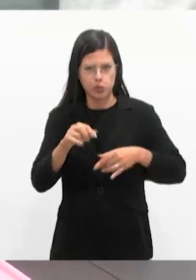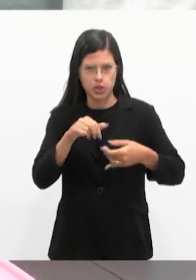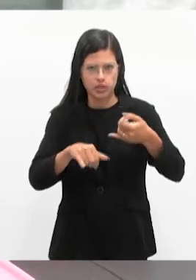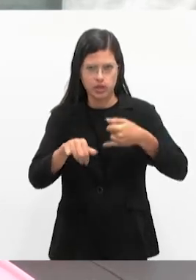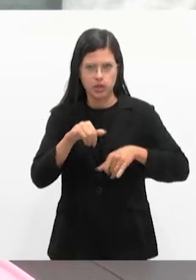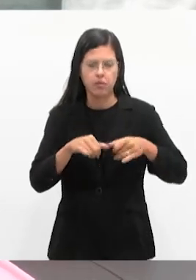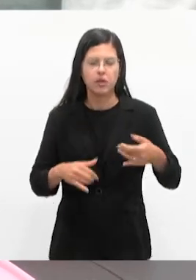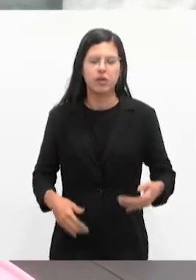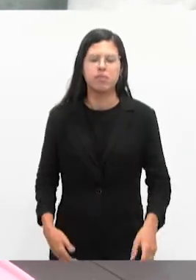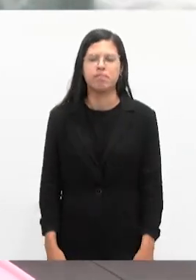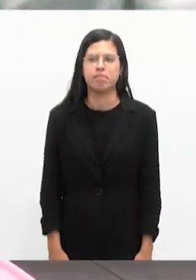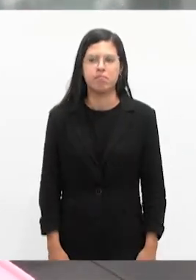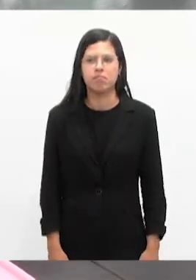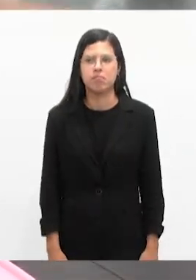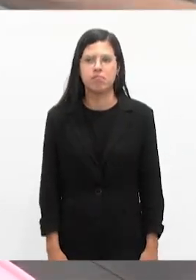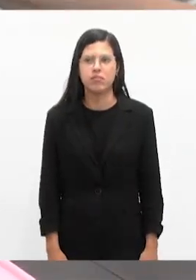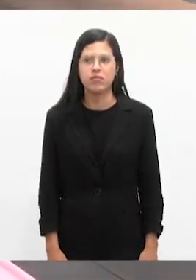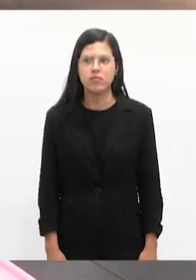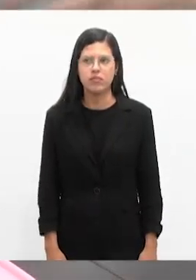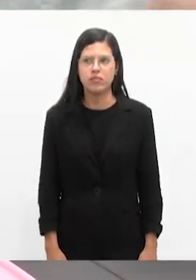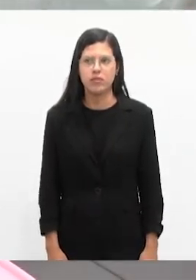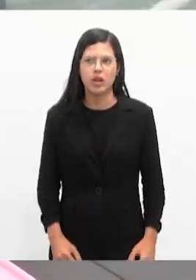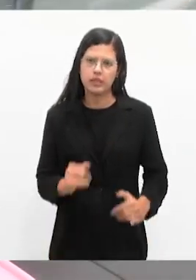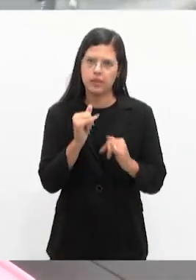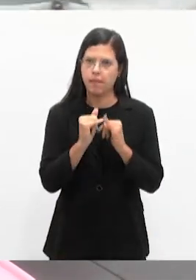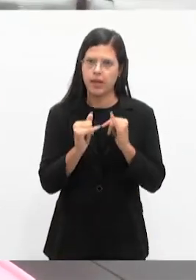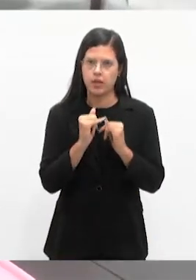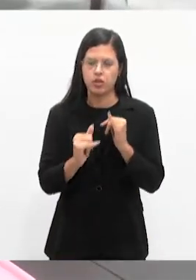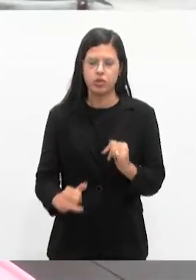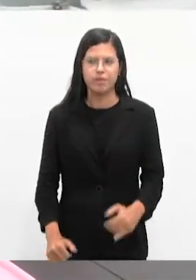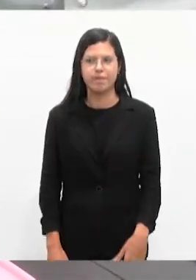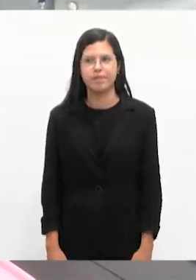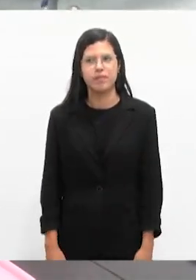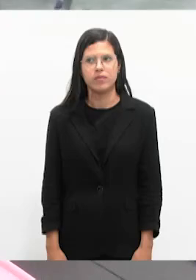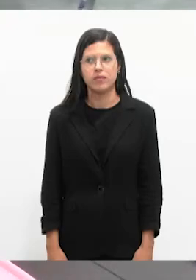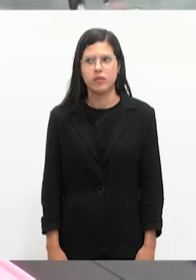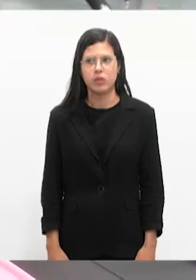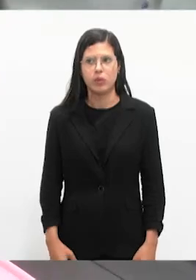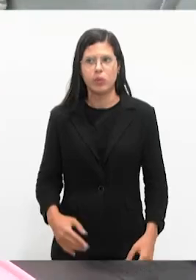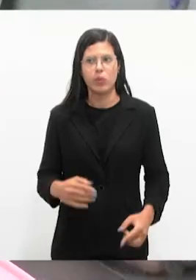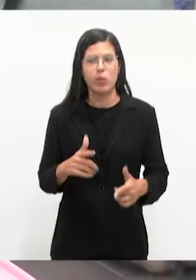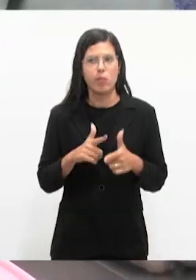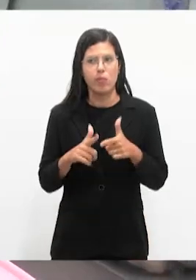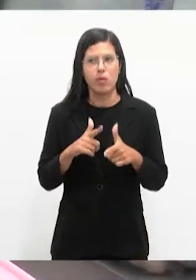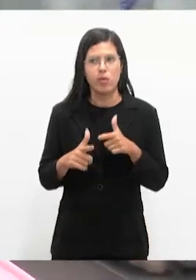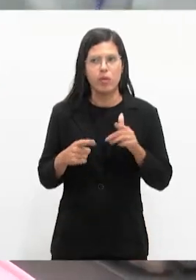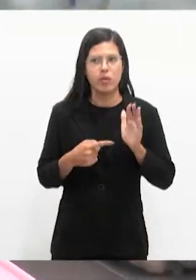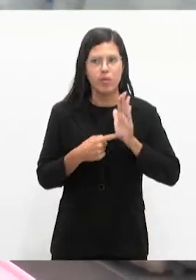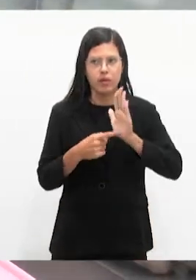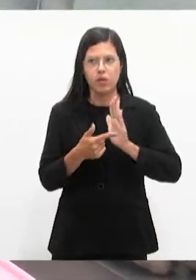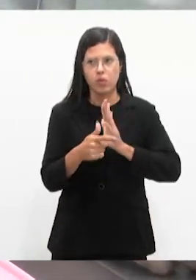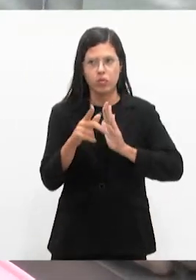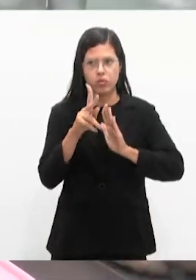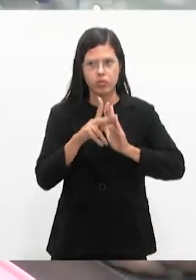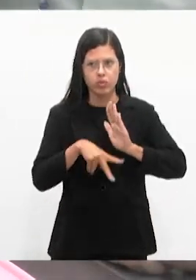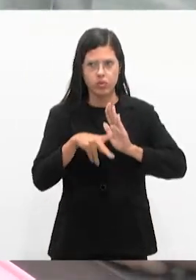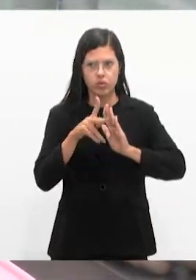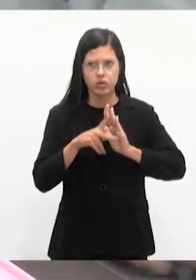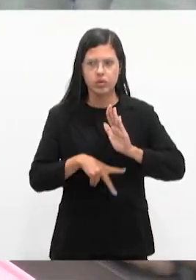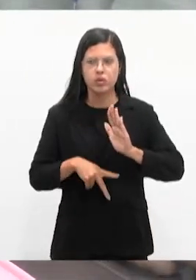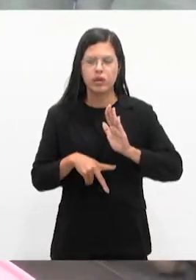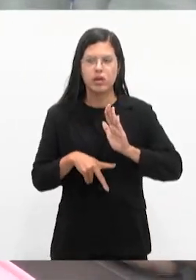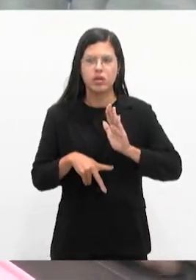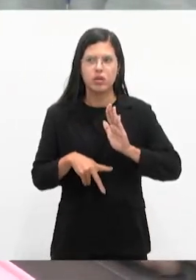O dele obviamente, semelhante. O problema é que quando a gente apresenta outros projetos